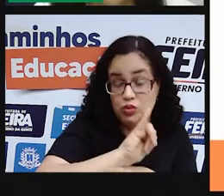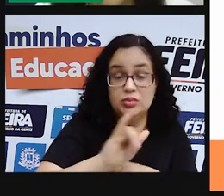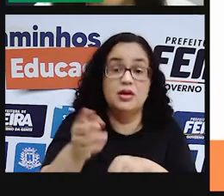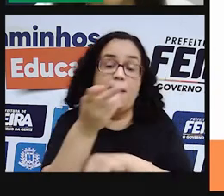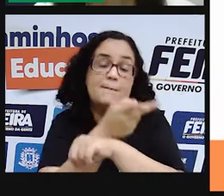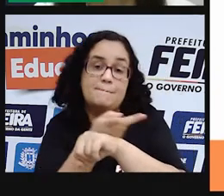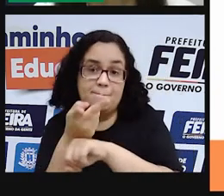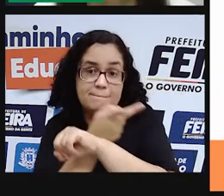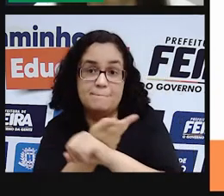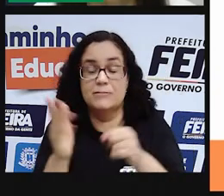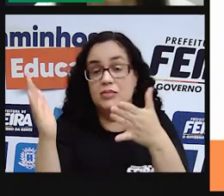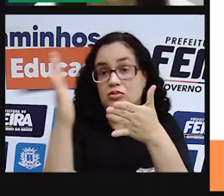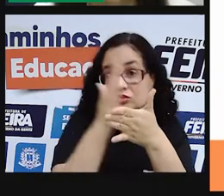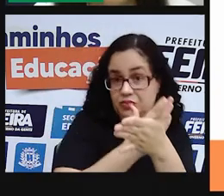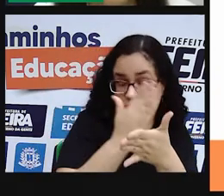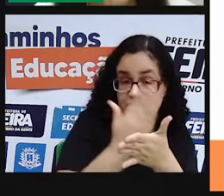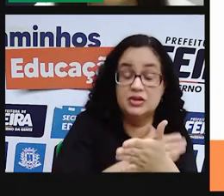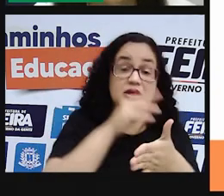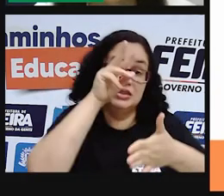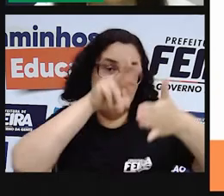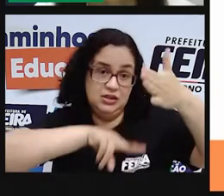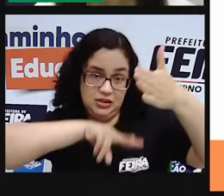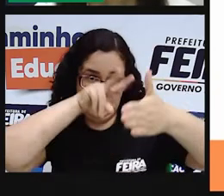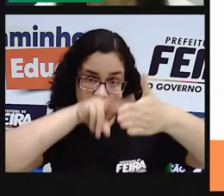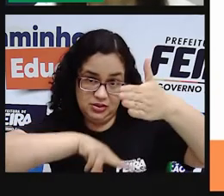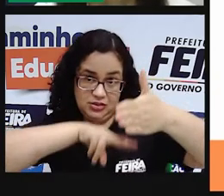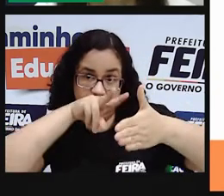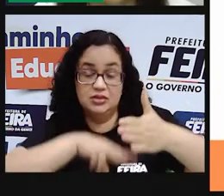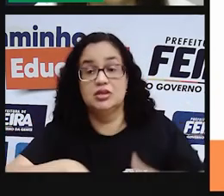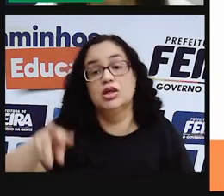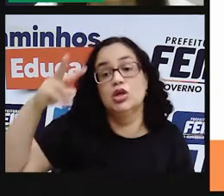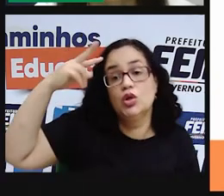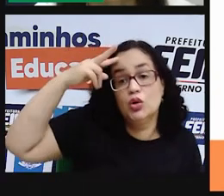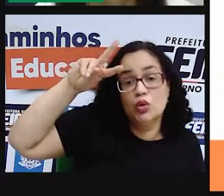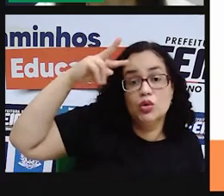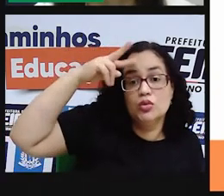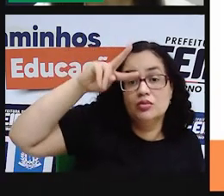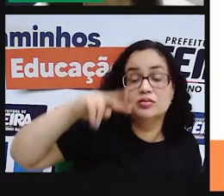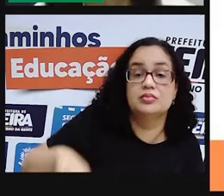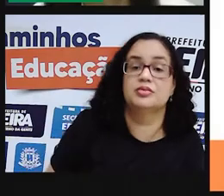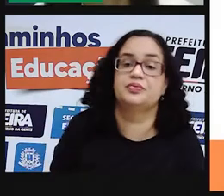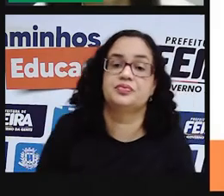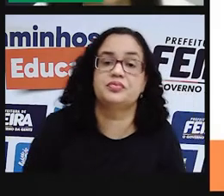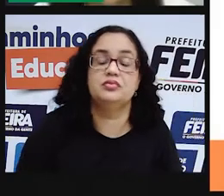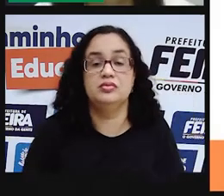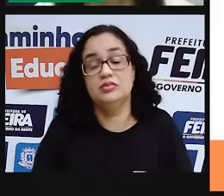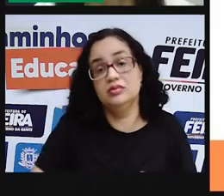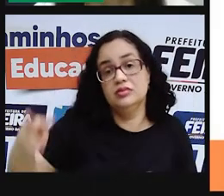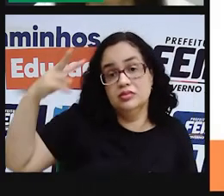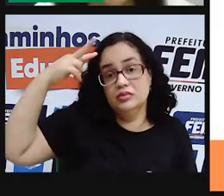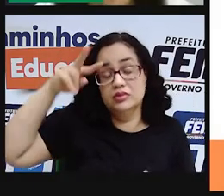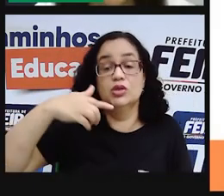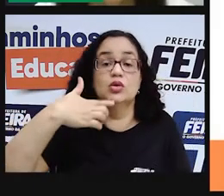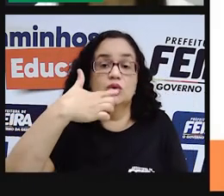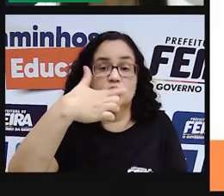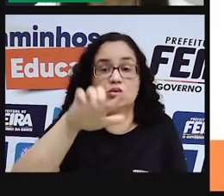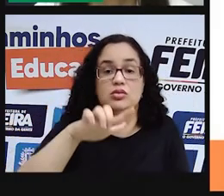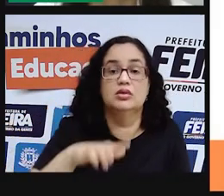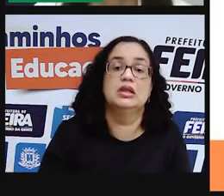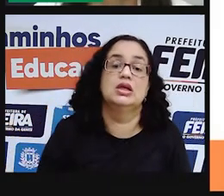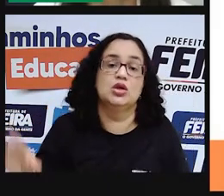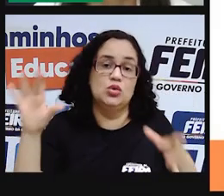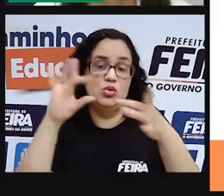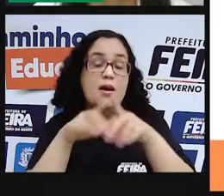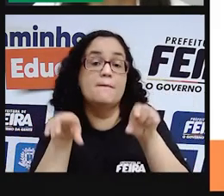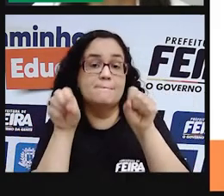procura a revistinha para fazer a leitura na íntegra da história. É muito interessante. Além dessas histórias, tem outras publicações também